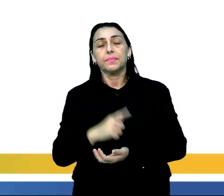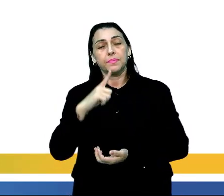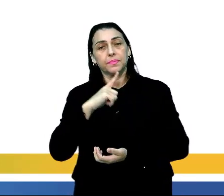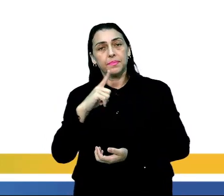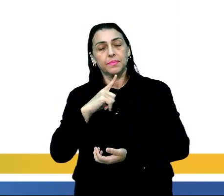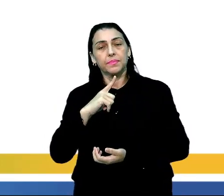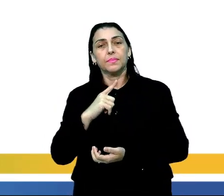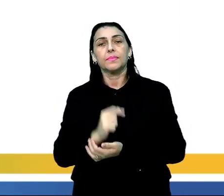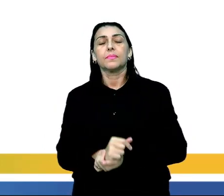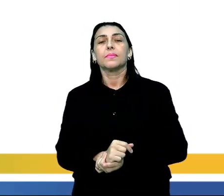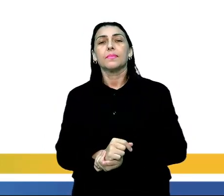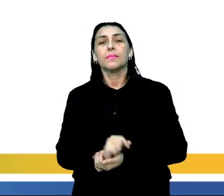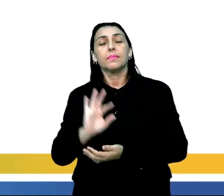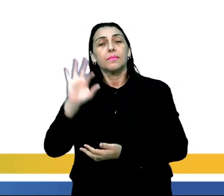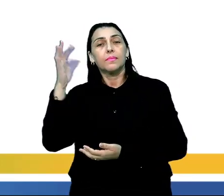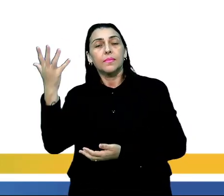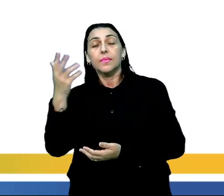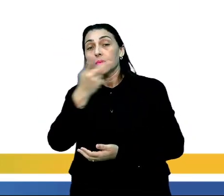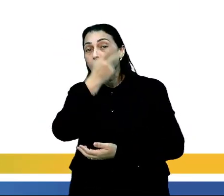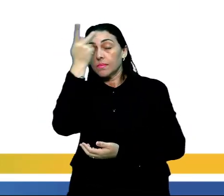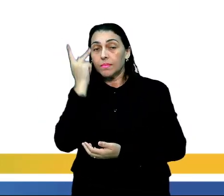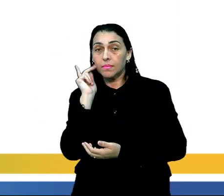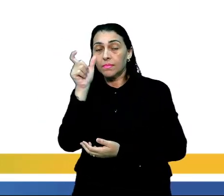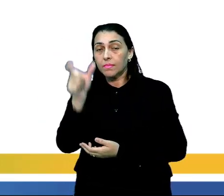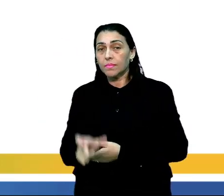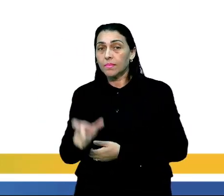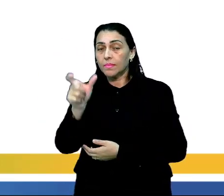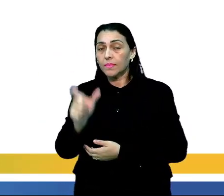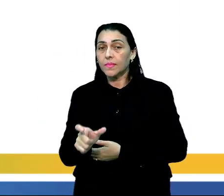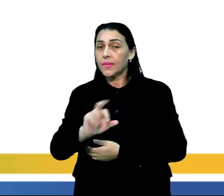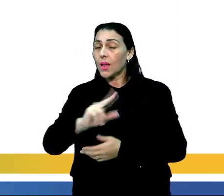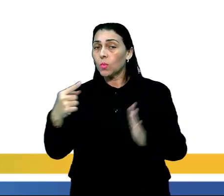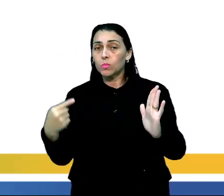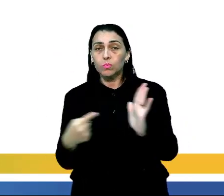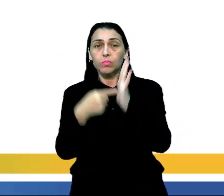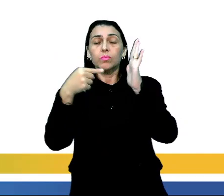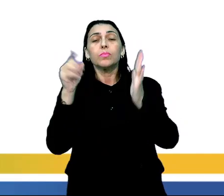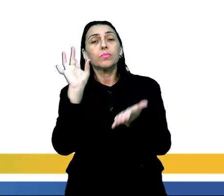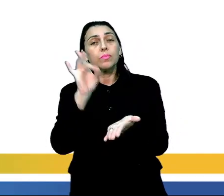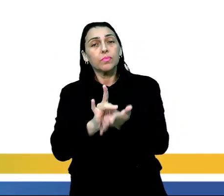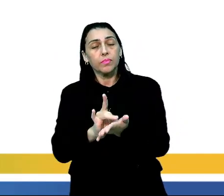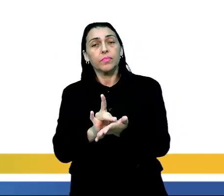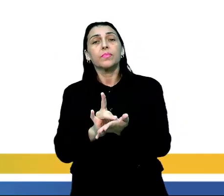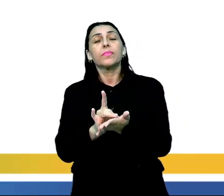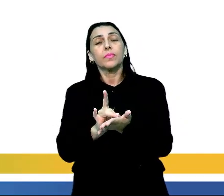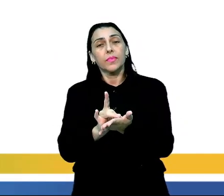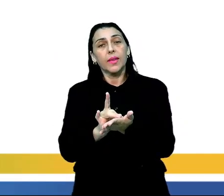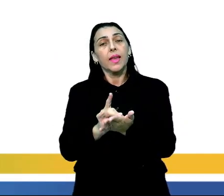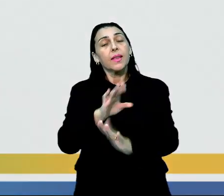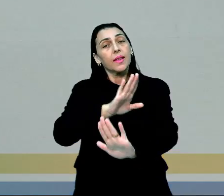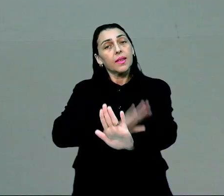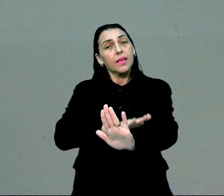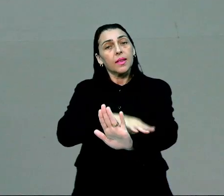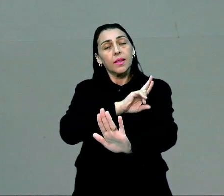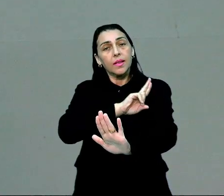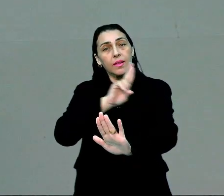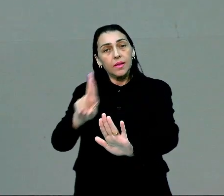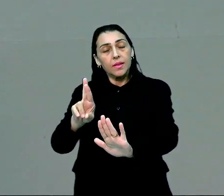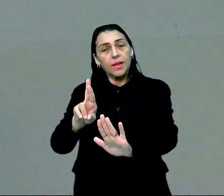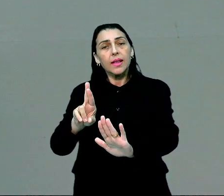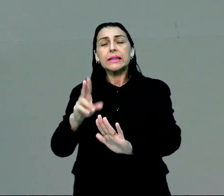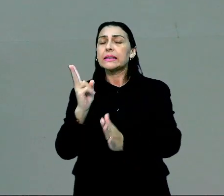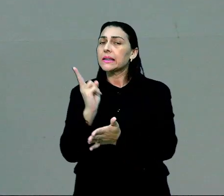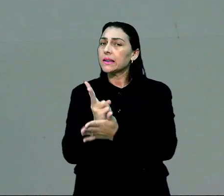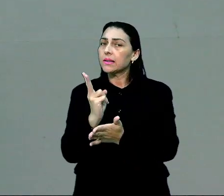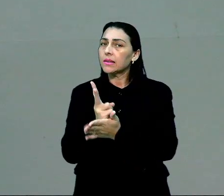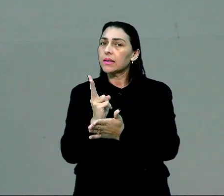temos aqui o fato de que as pessoas elas não denunciam esses casos de intolerância. Todas